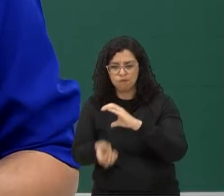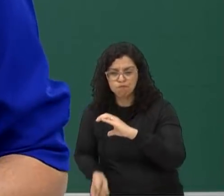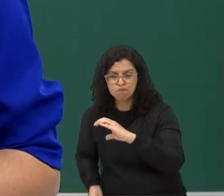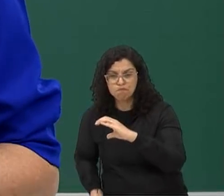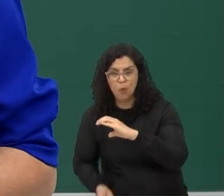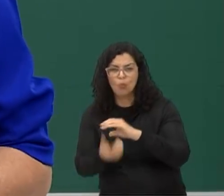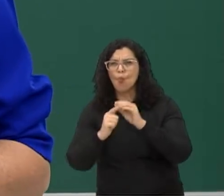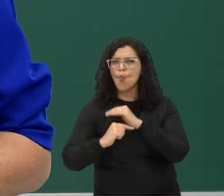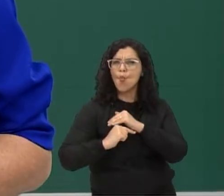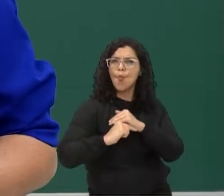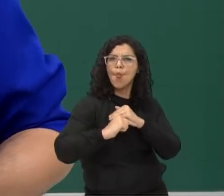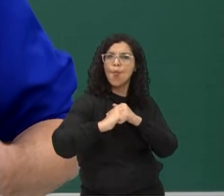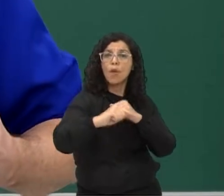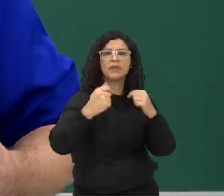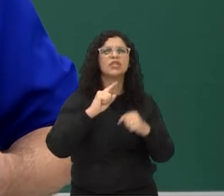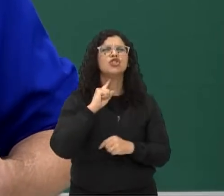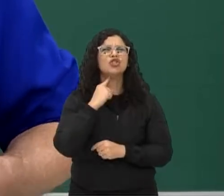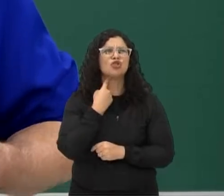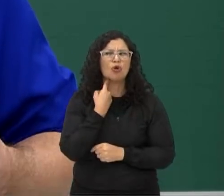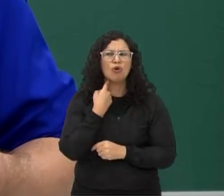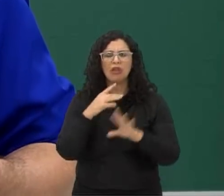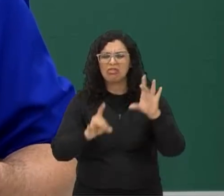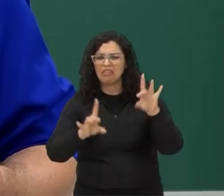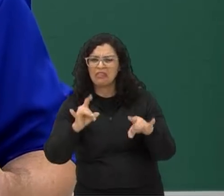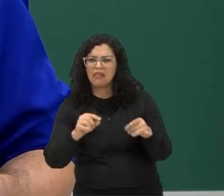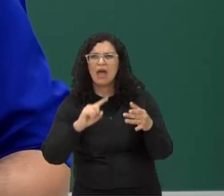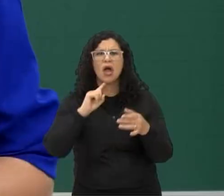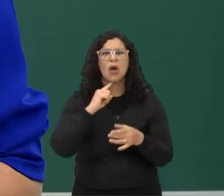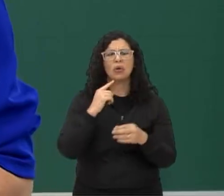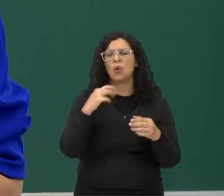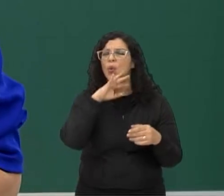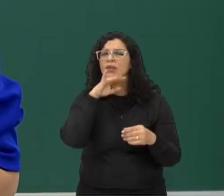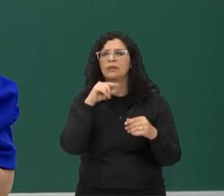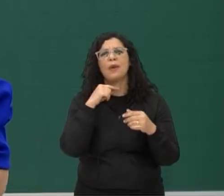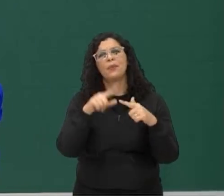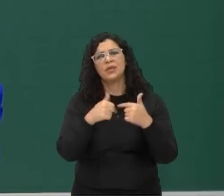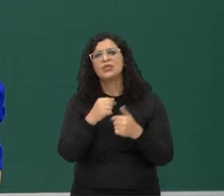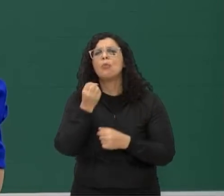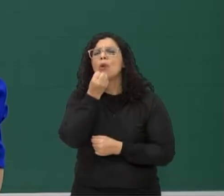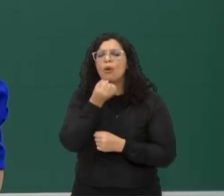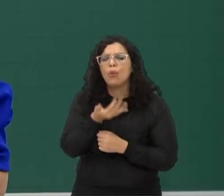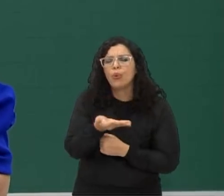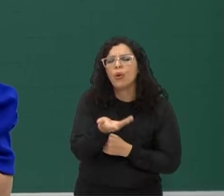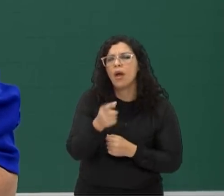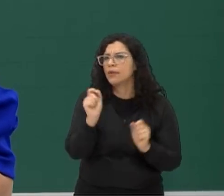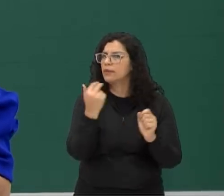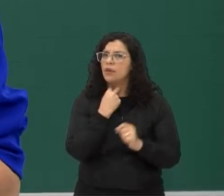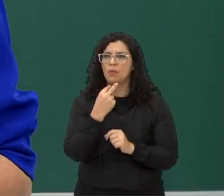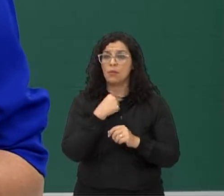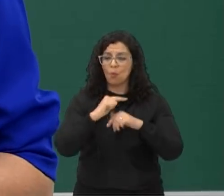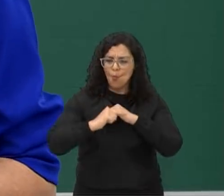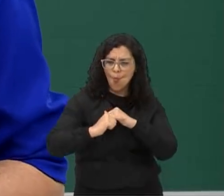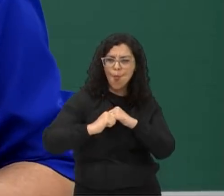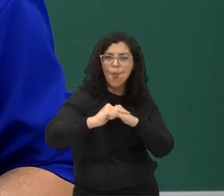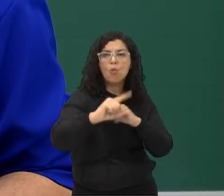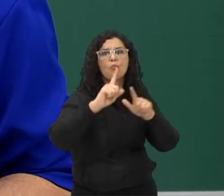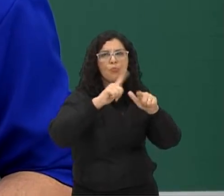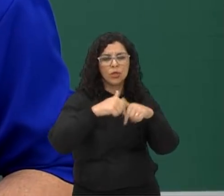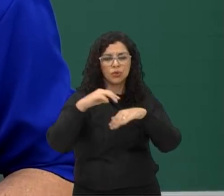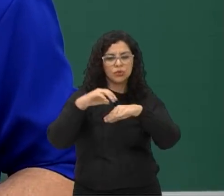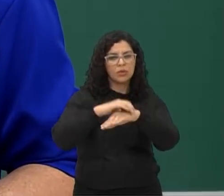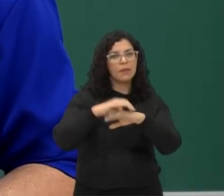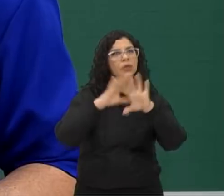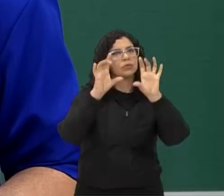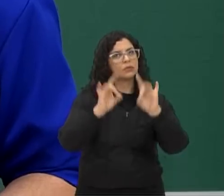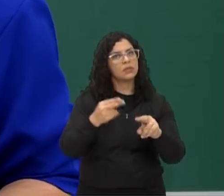tá? Então, se você vem com um sapato que você usou na rua, você acaba trazendo sujeira para essa parte da pista. Então, por isso que tem